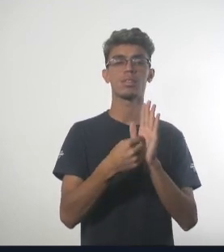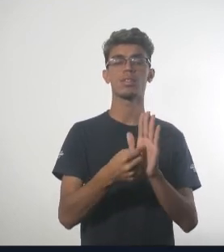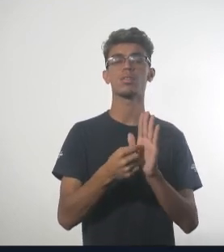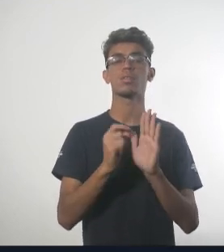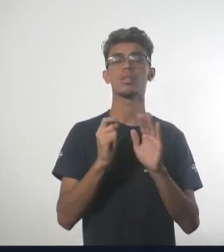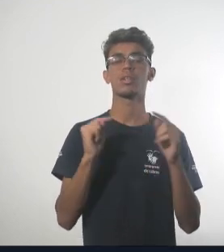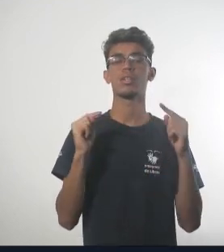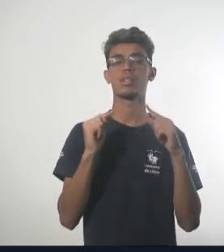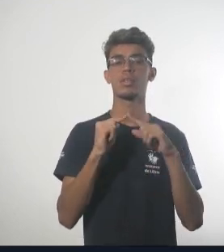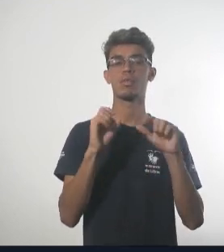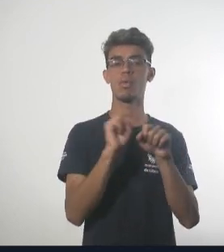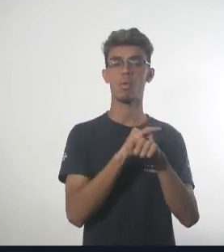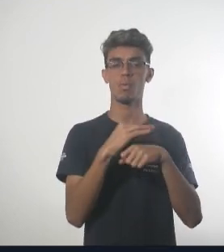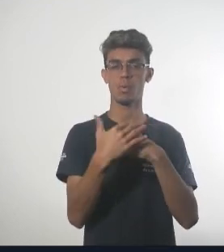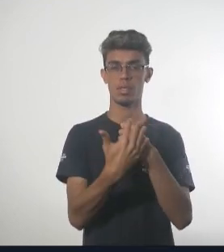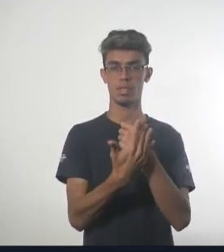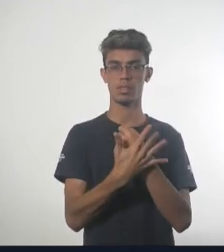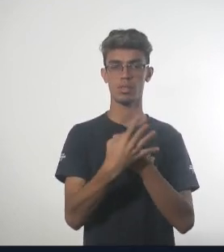Então, mostrando que